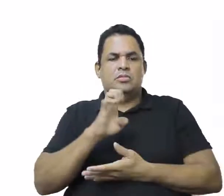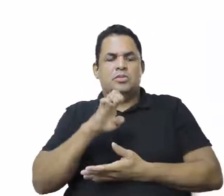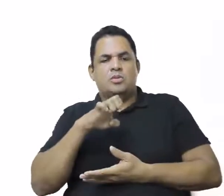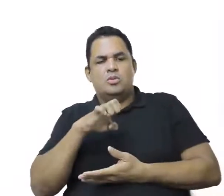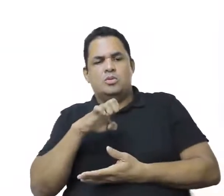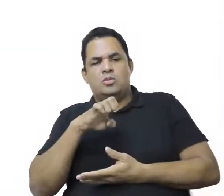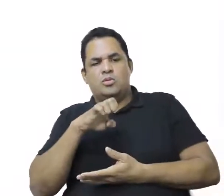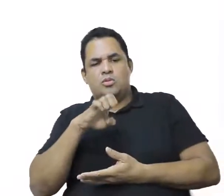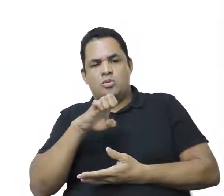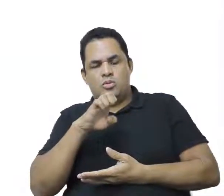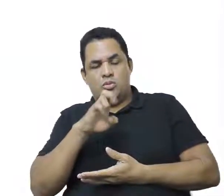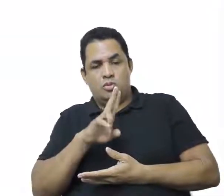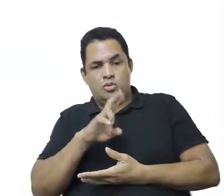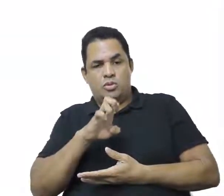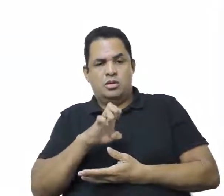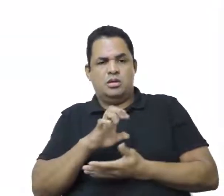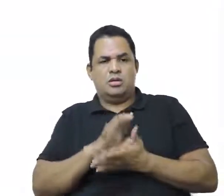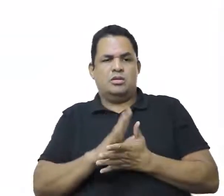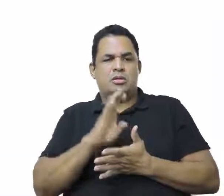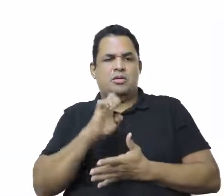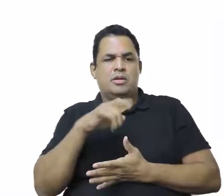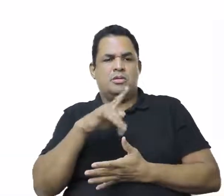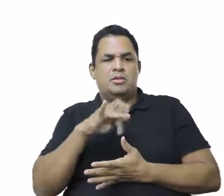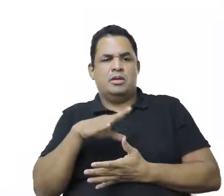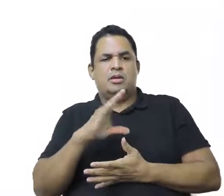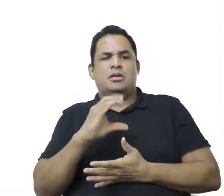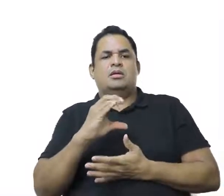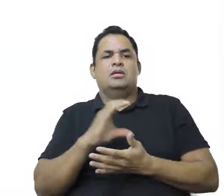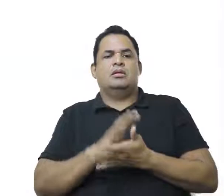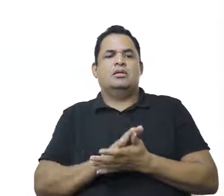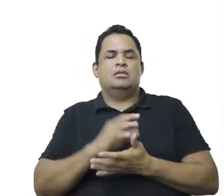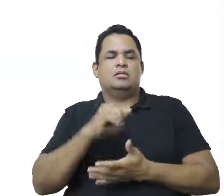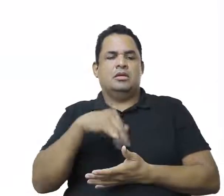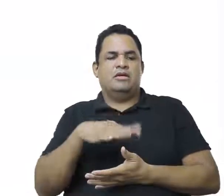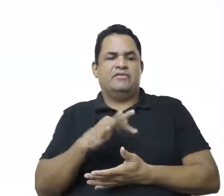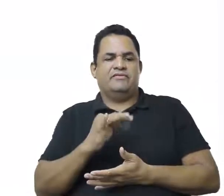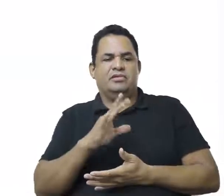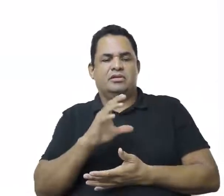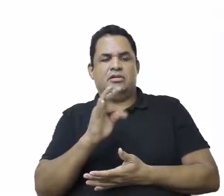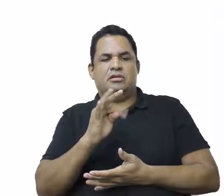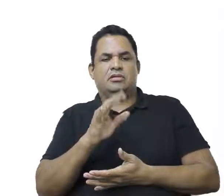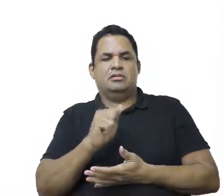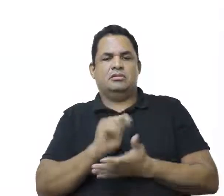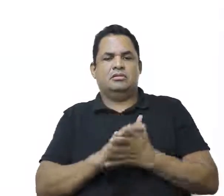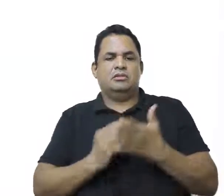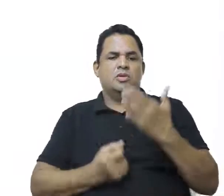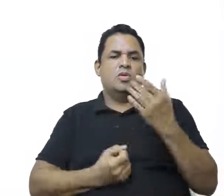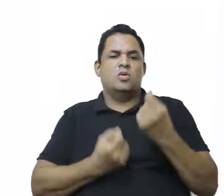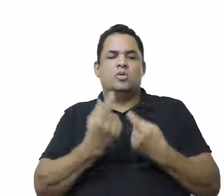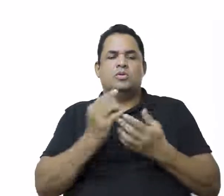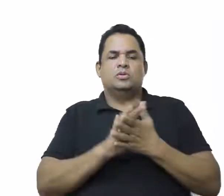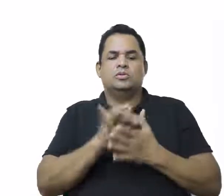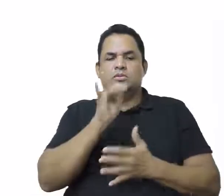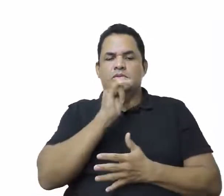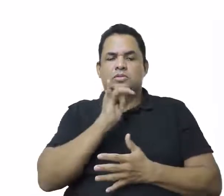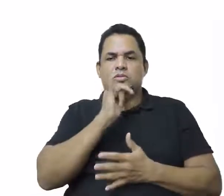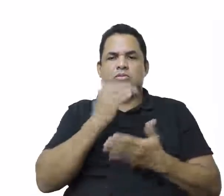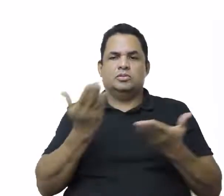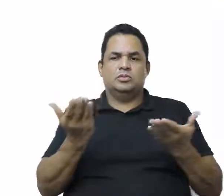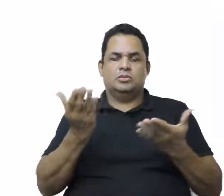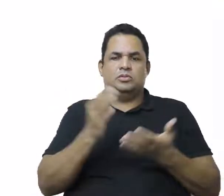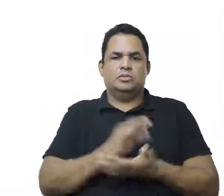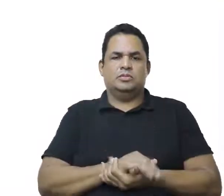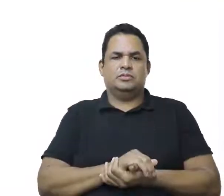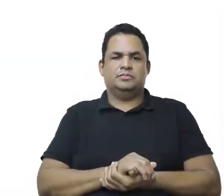Mercosul, a União Europeia, a Cooperação Econômica da Ásia, o NAFTA, né? São alguns exemplos de blocos aí que